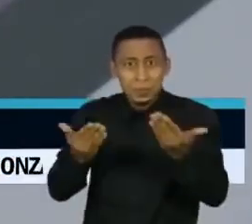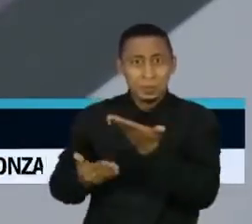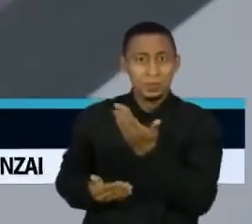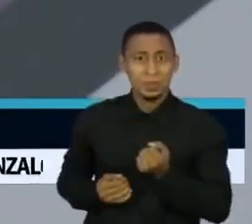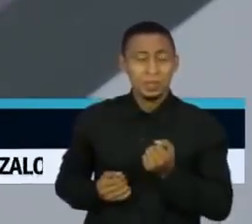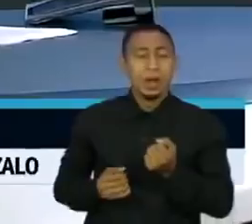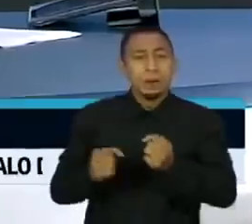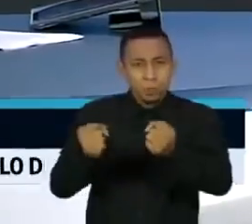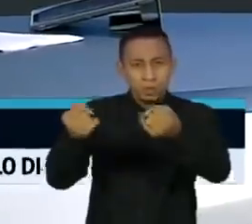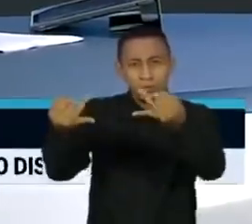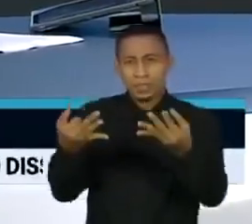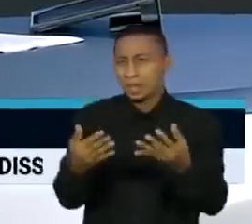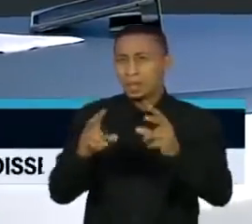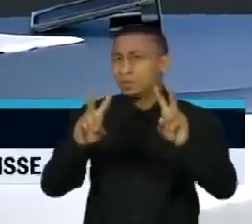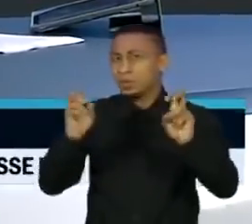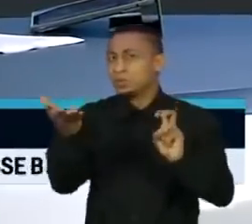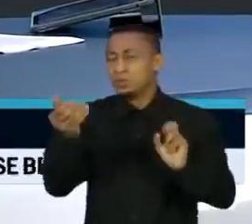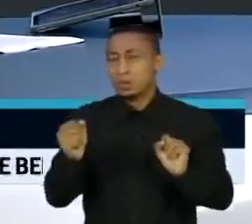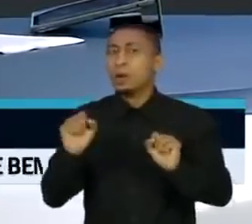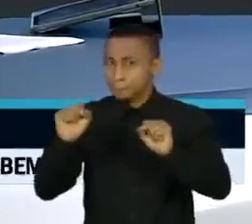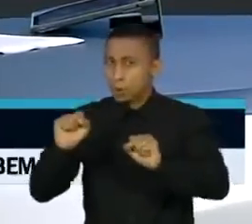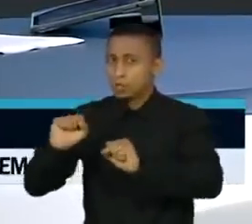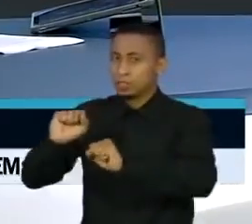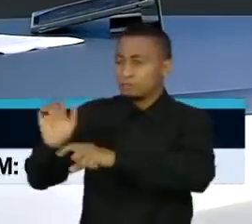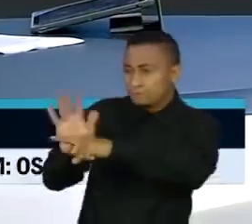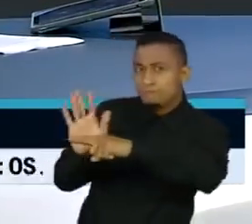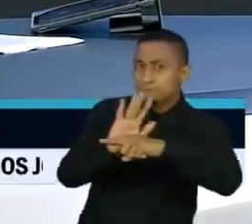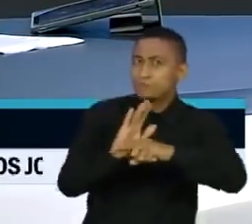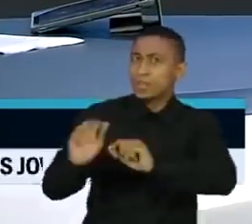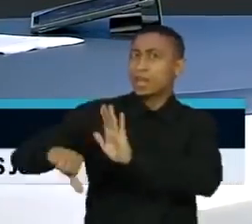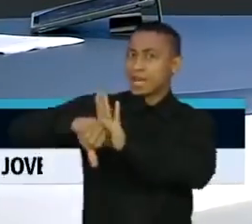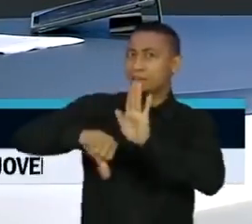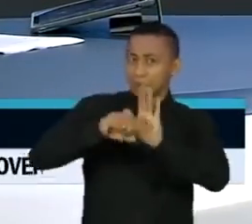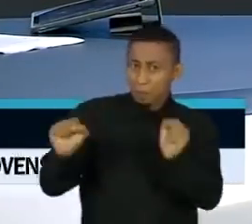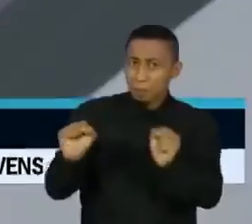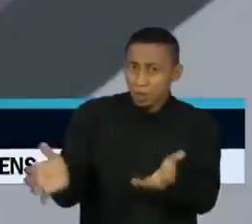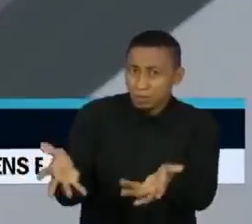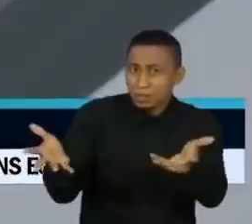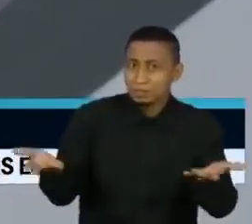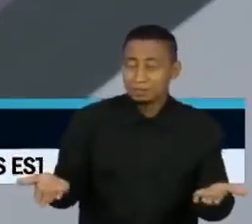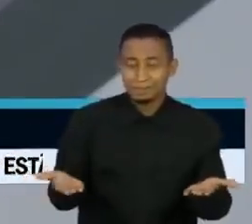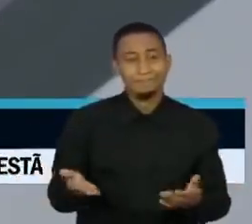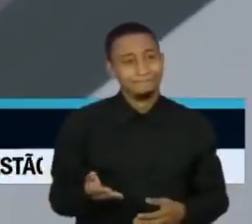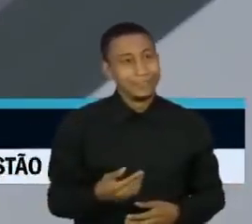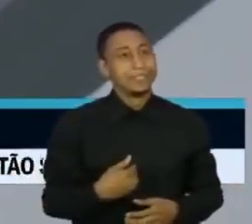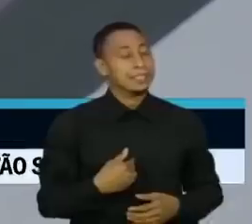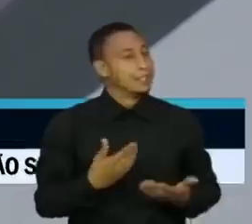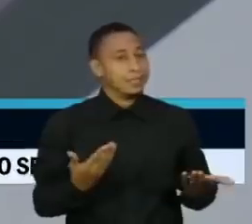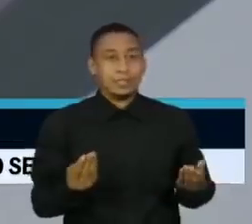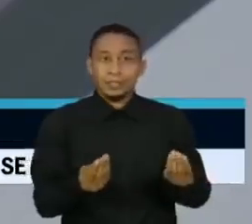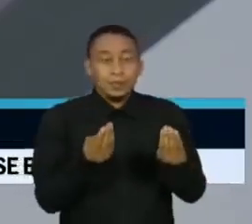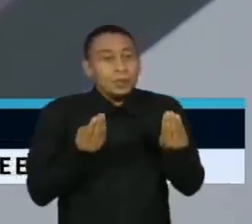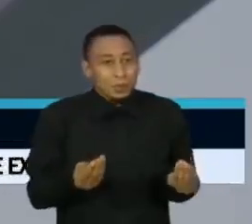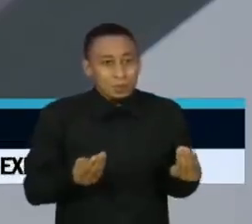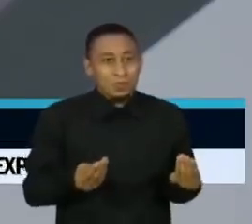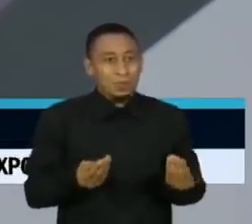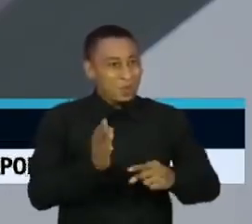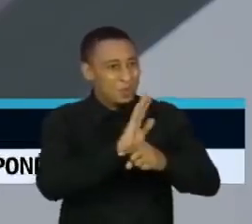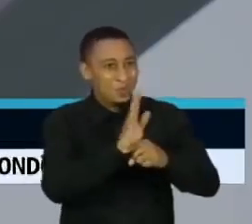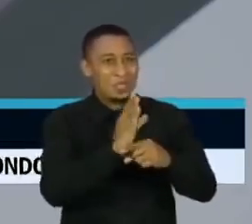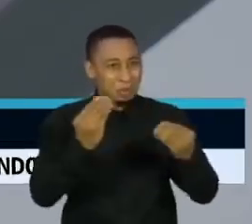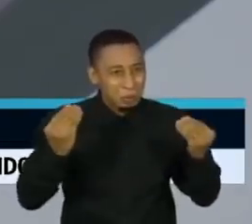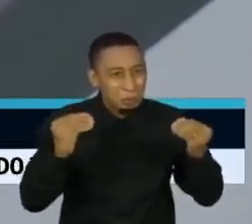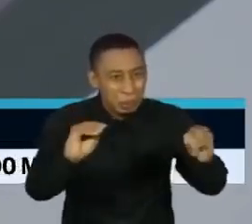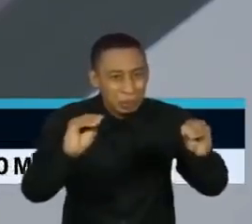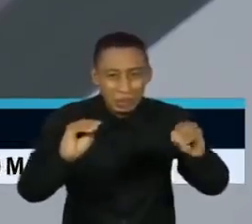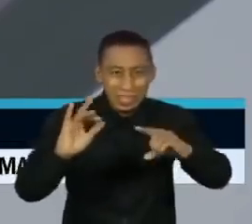pode falar bem sobre isso, podem surgir outros crimes graves. Com certeza, é inadmissível que um vídeo desse seja